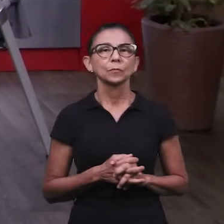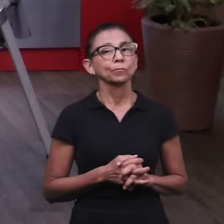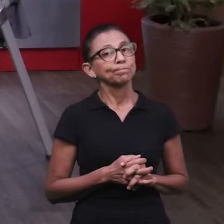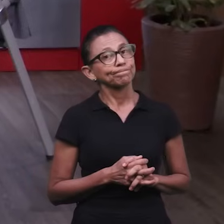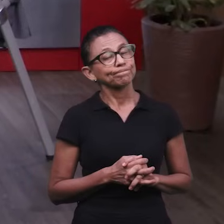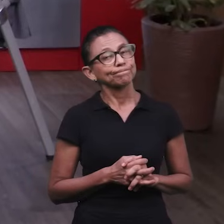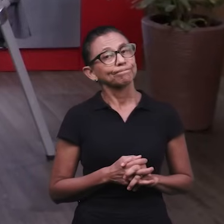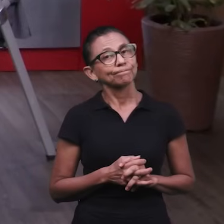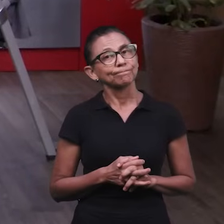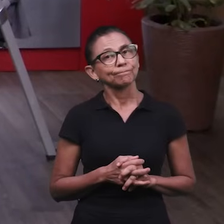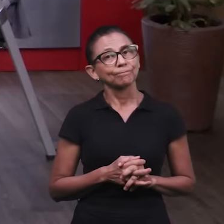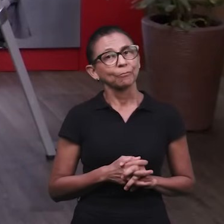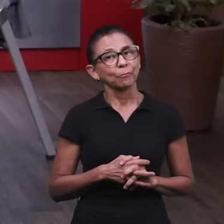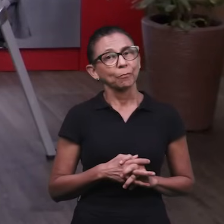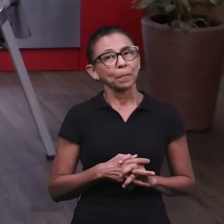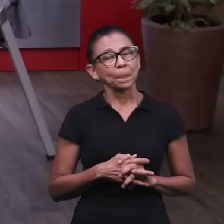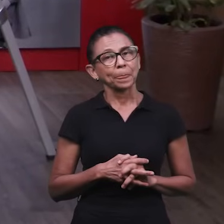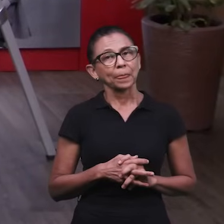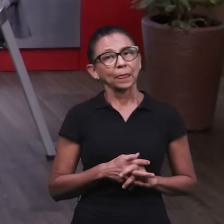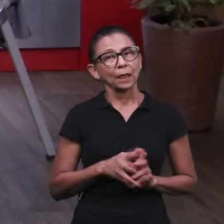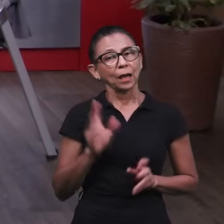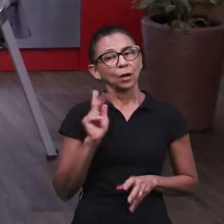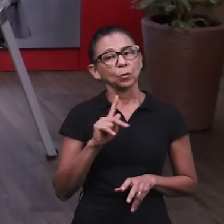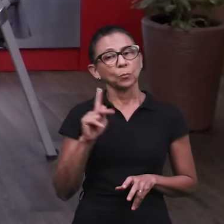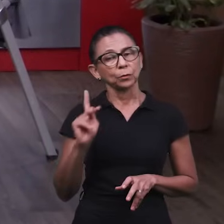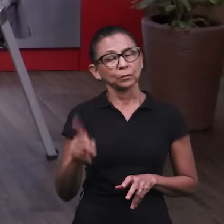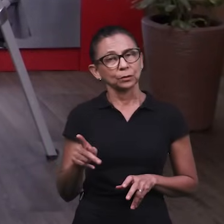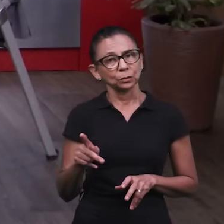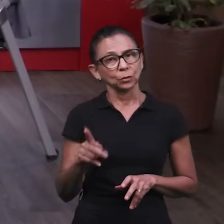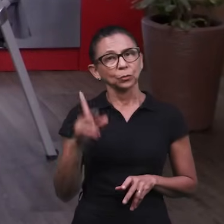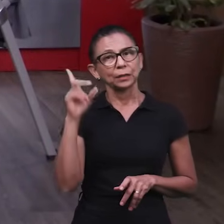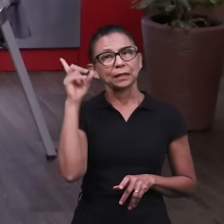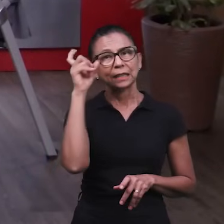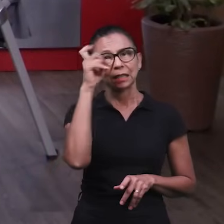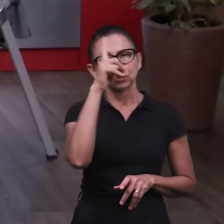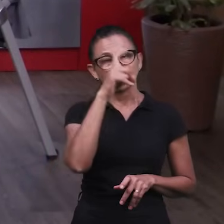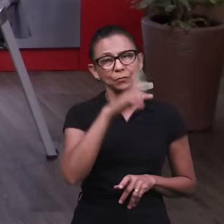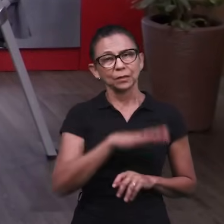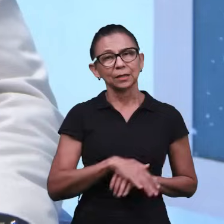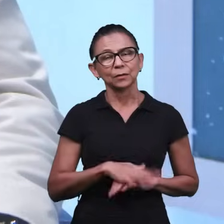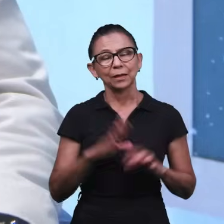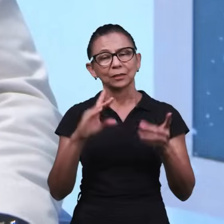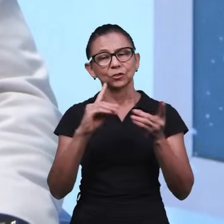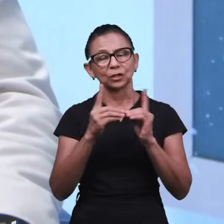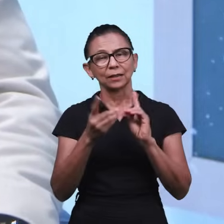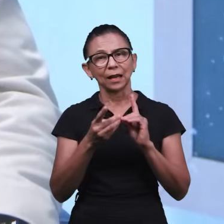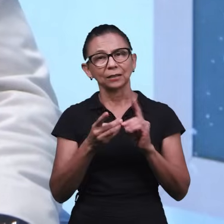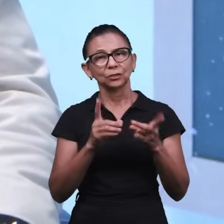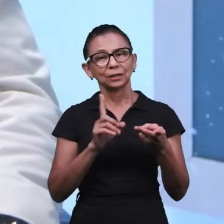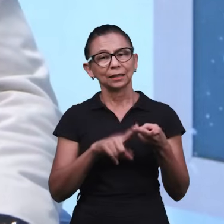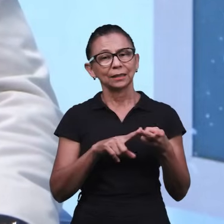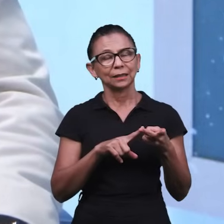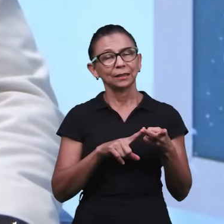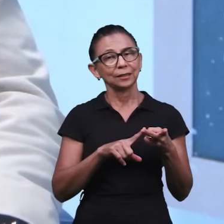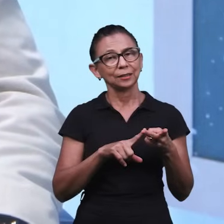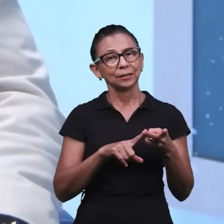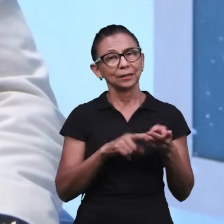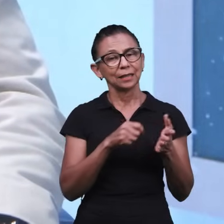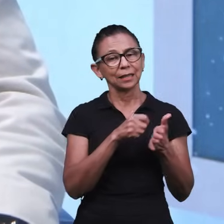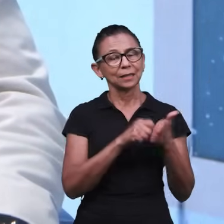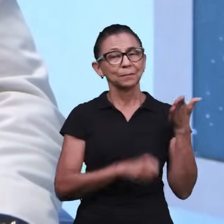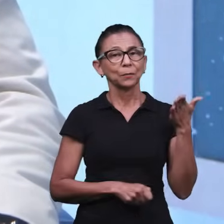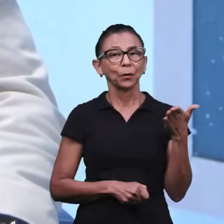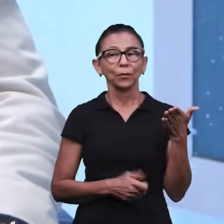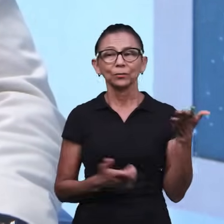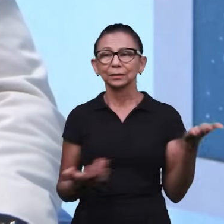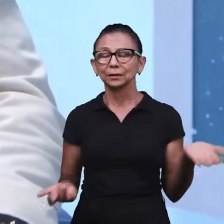professor, é a questão da avaliação. Didática, a avaliação, ela é uma grande dificuldade para as crianças